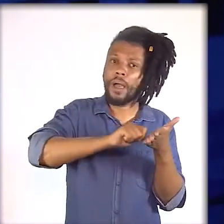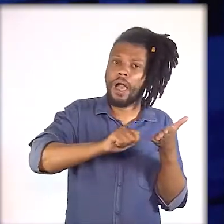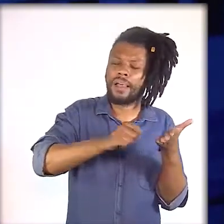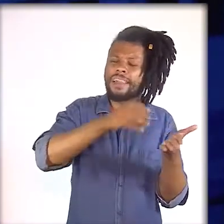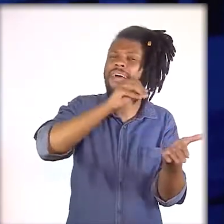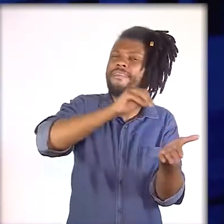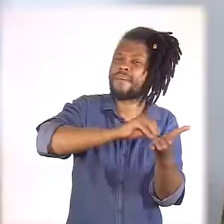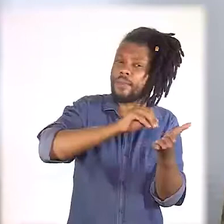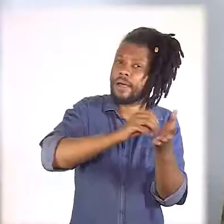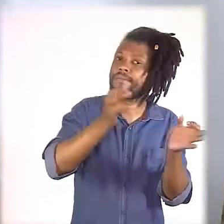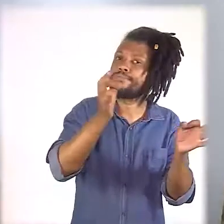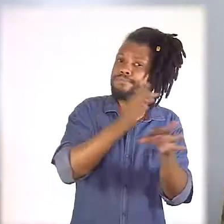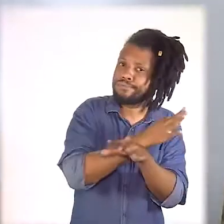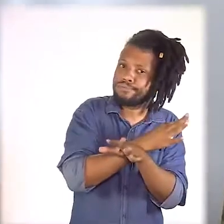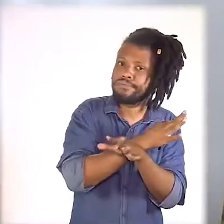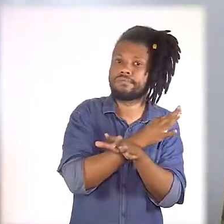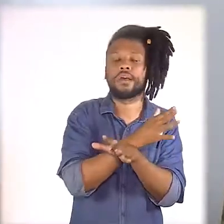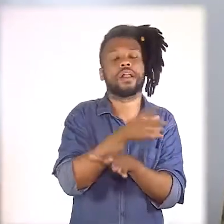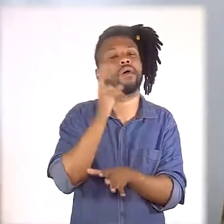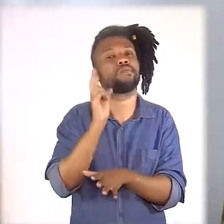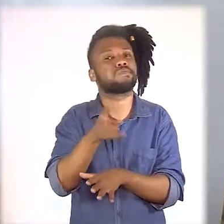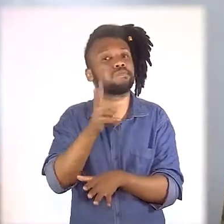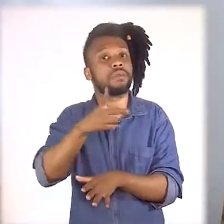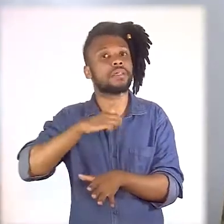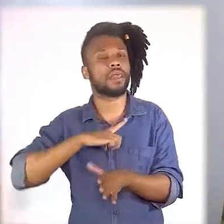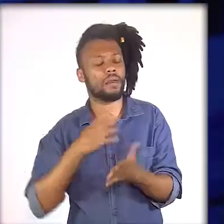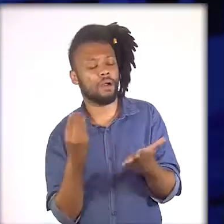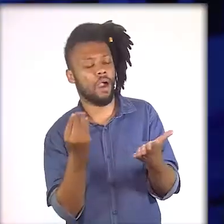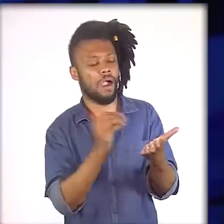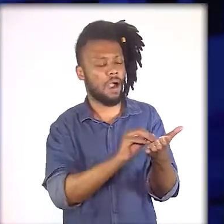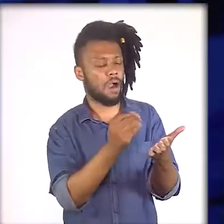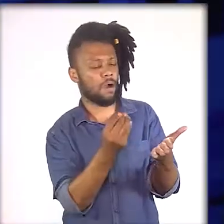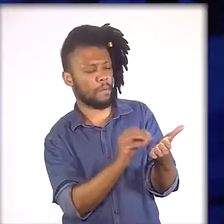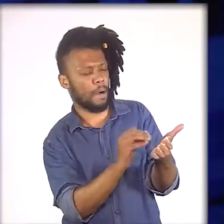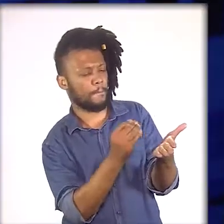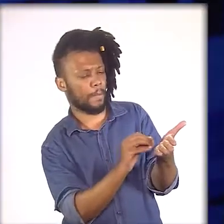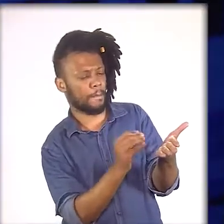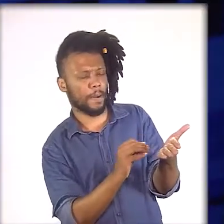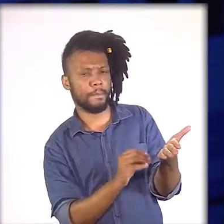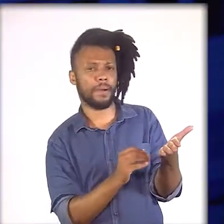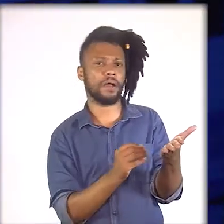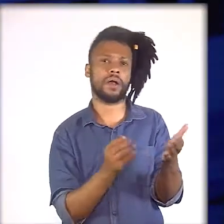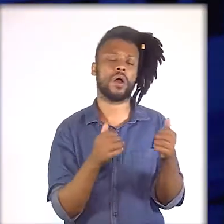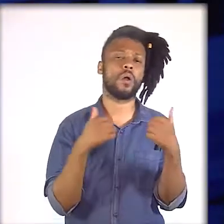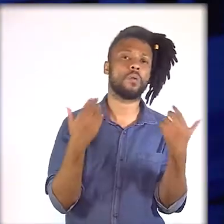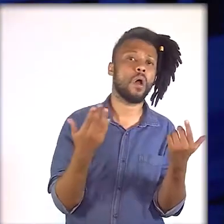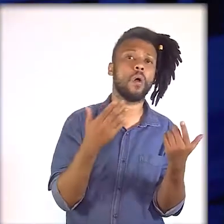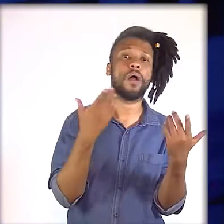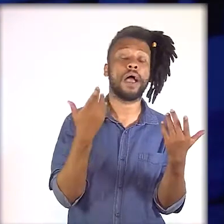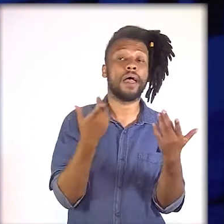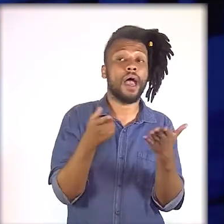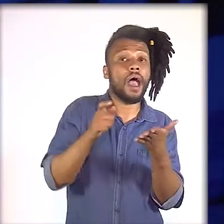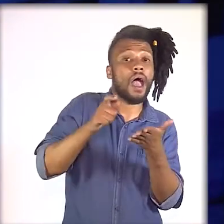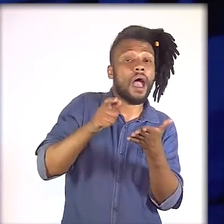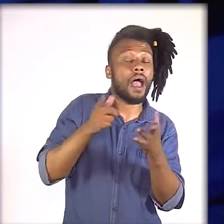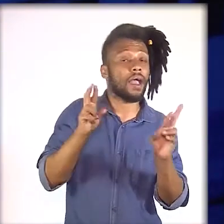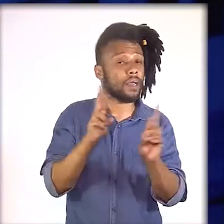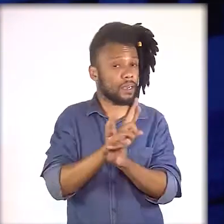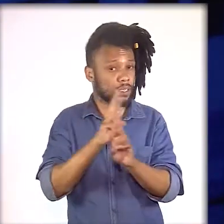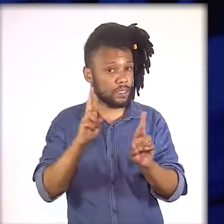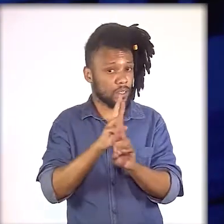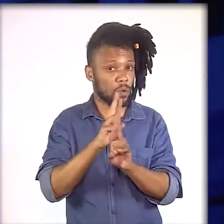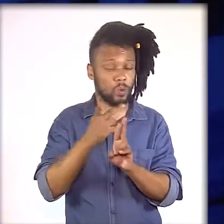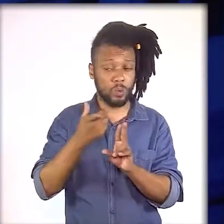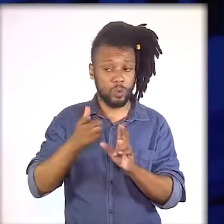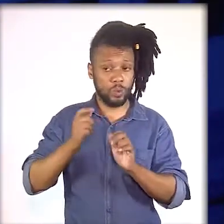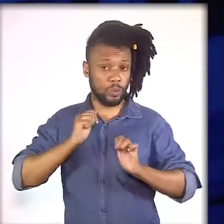obra inacabada, que ele sempre teria mais uma coisinha para botar ali? Qual era a obra do artista, qual